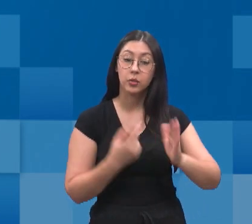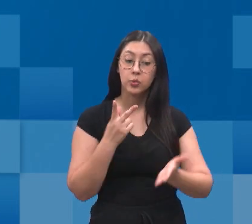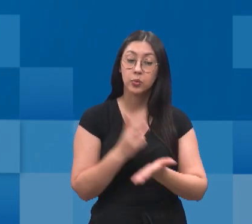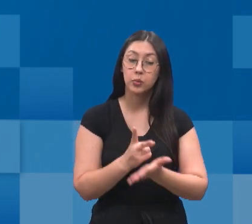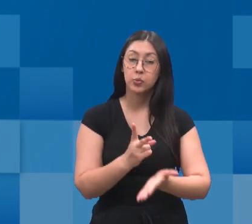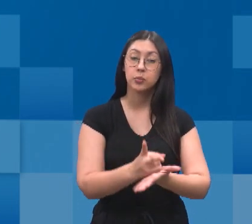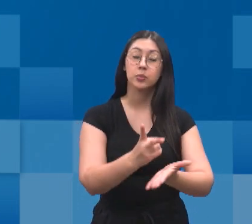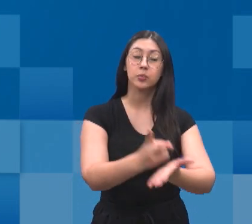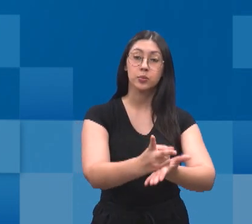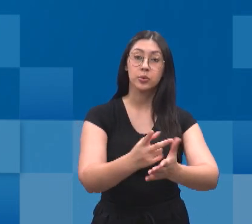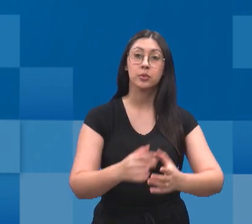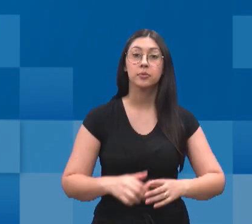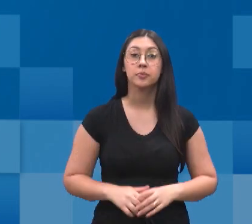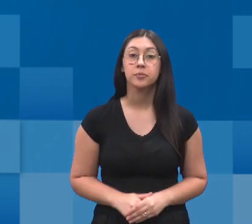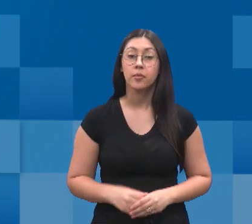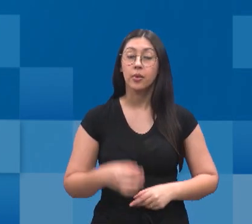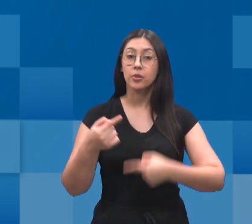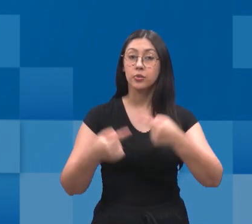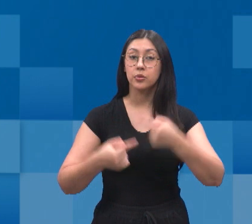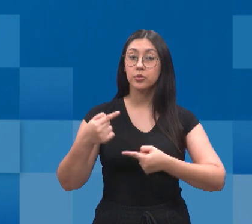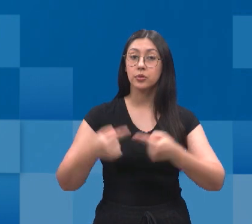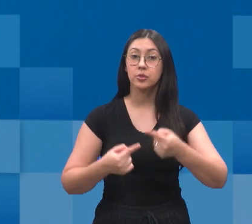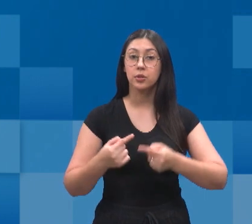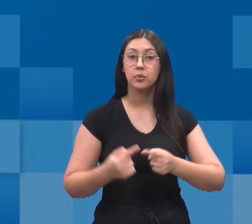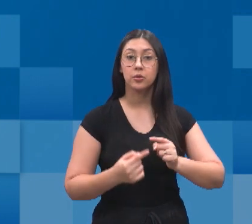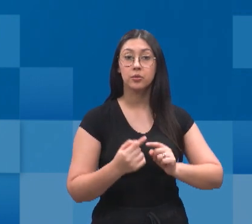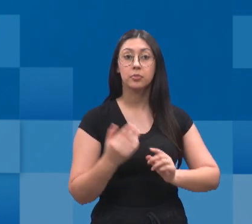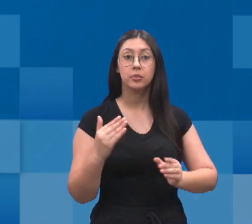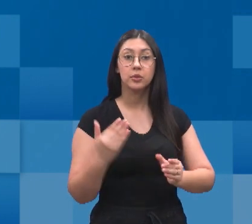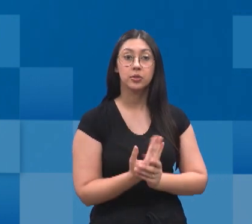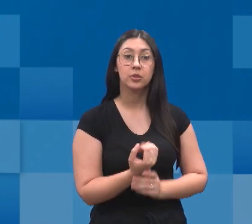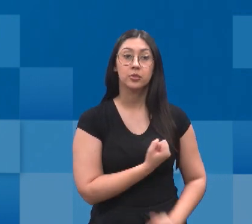mantido. Em discussão, o processo número